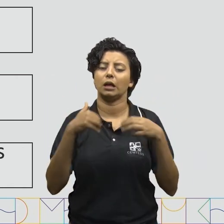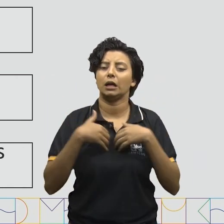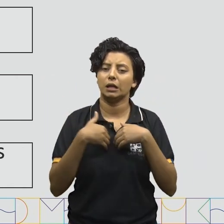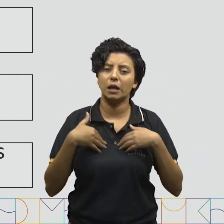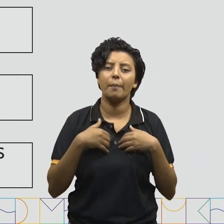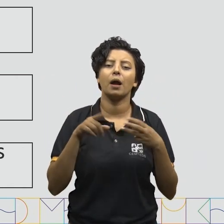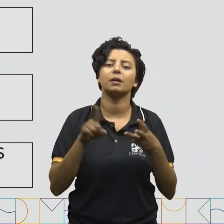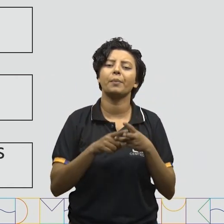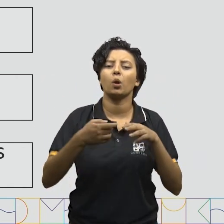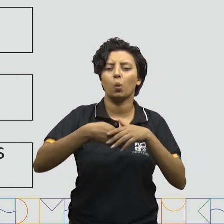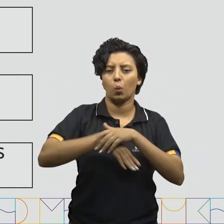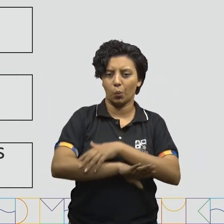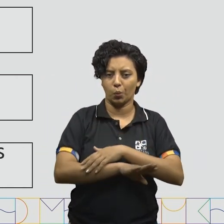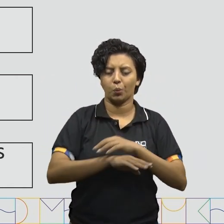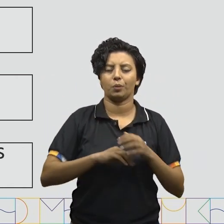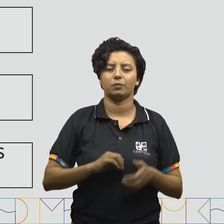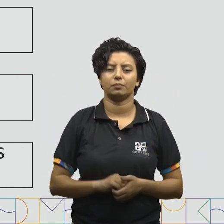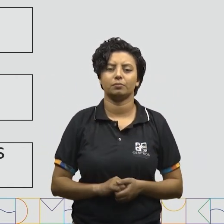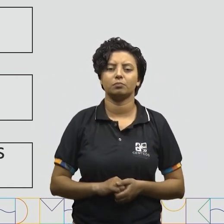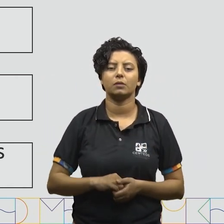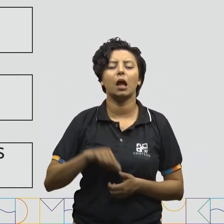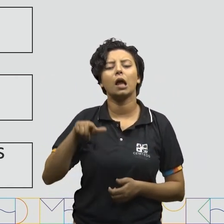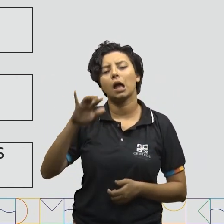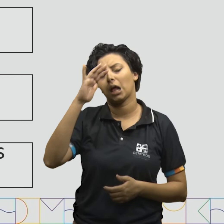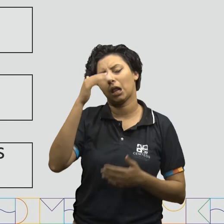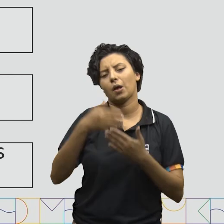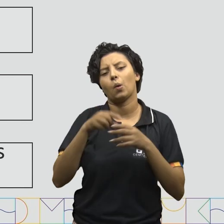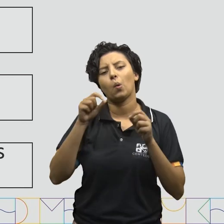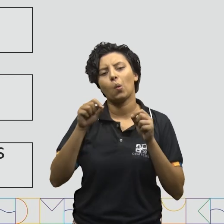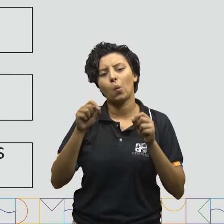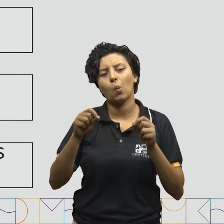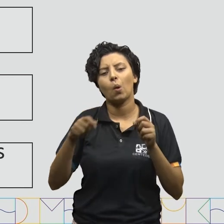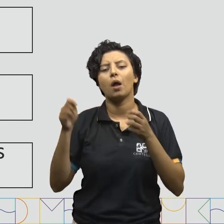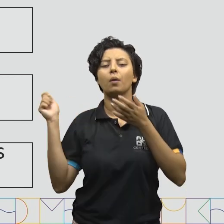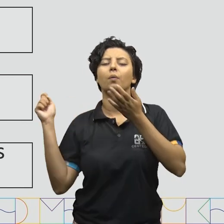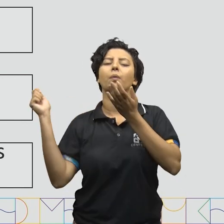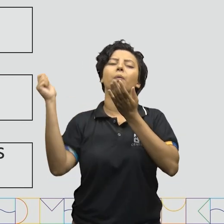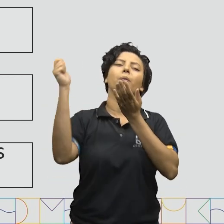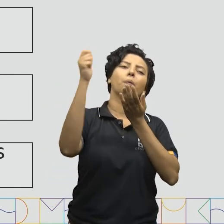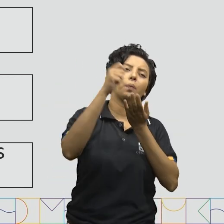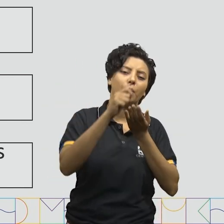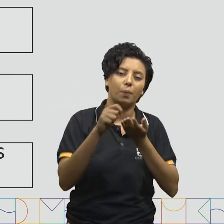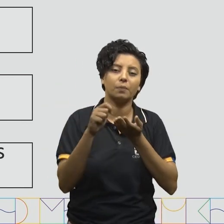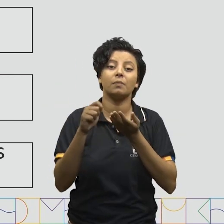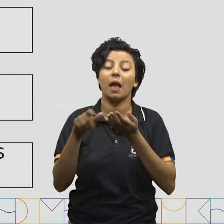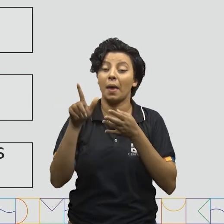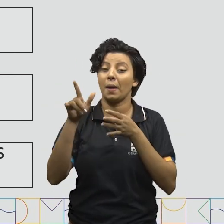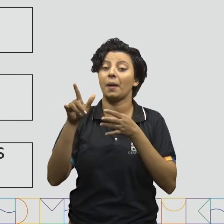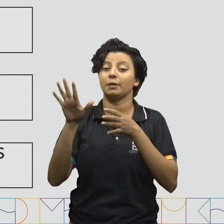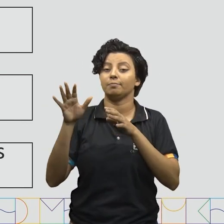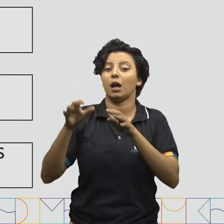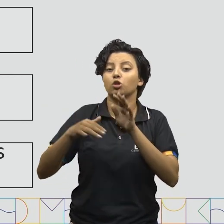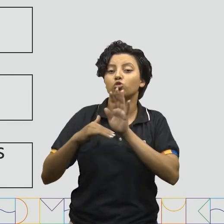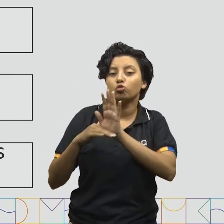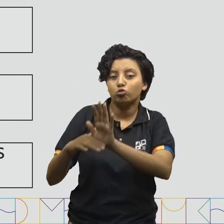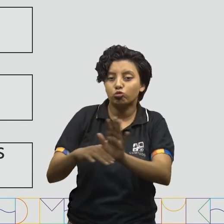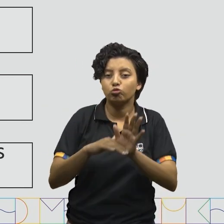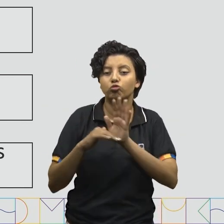os animais e os costumes. Para eles, os pajés eram mensageiros de boas